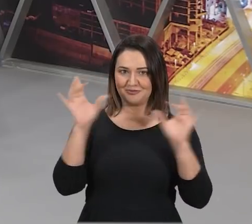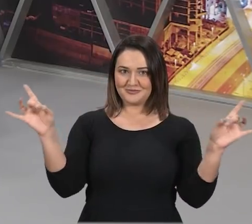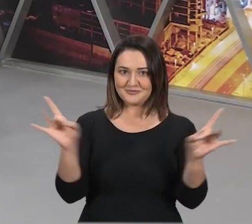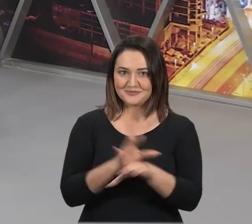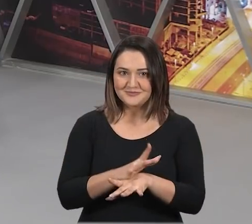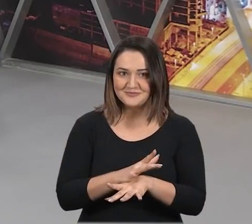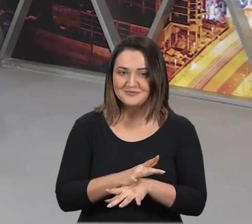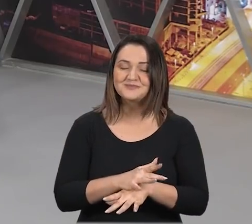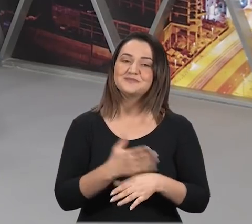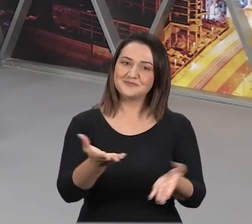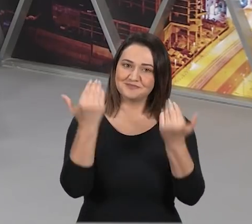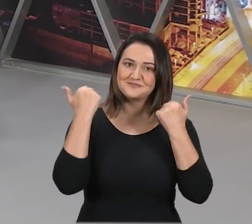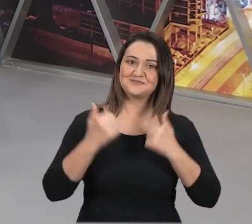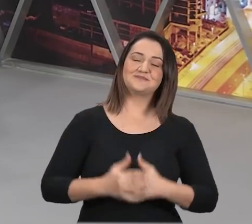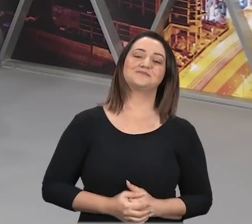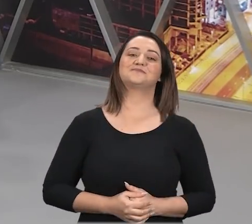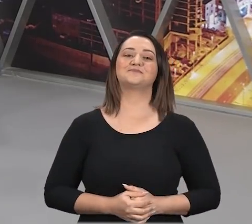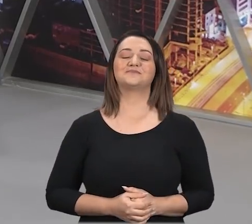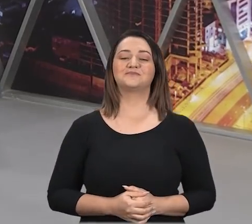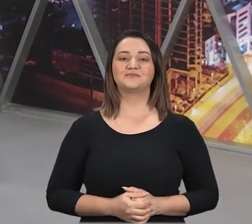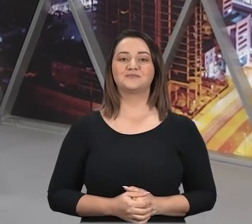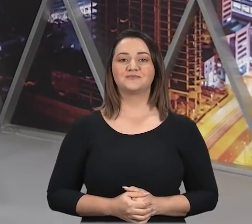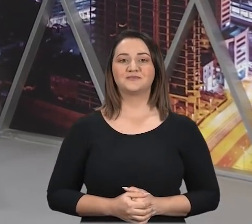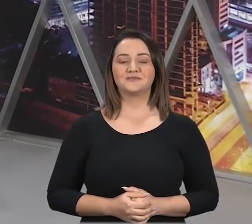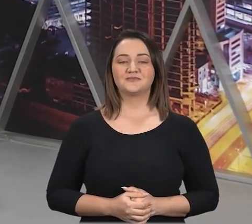preparado. Vamos ao tema de hoje. Vamos lá.